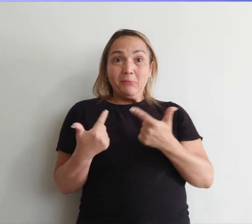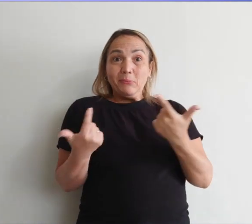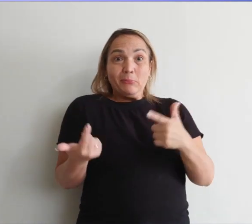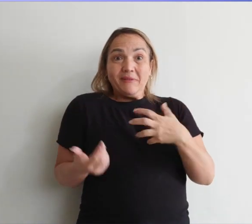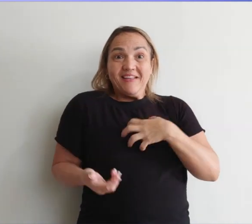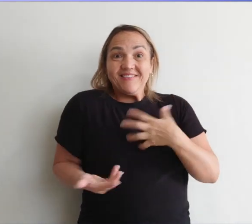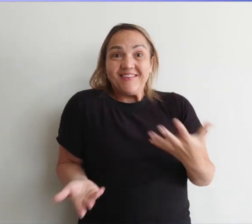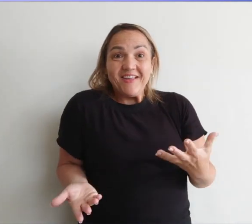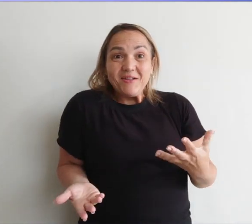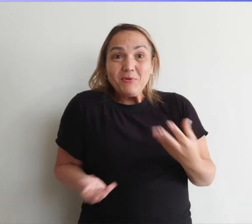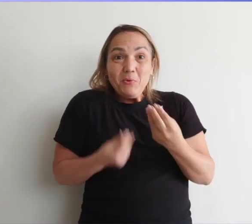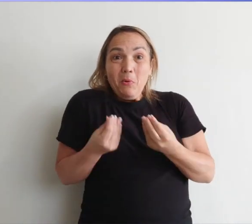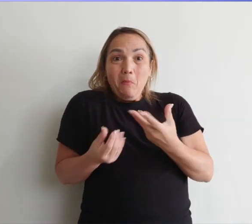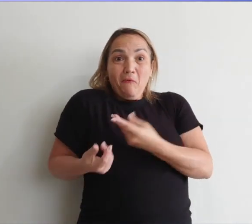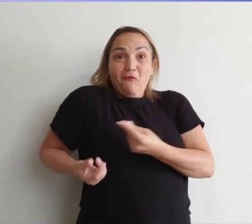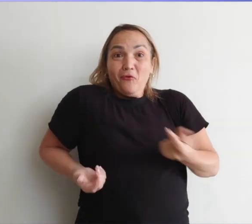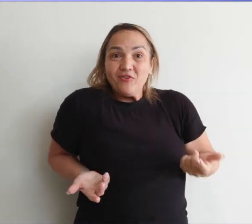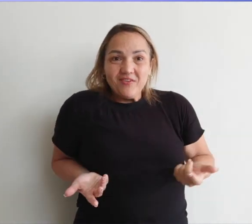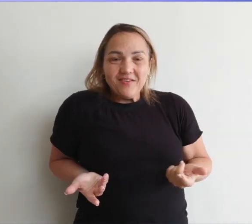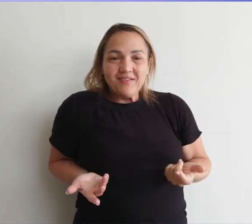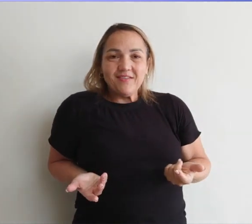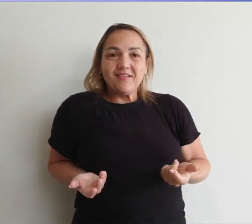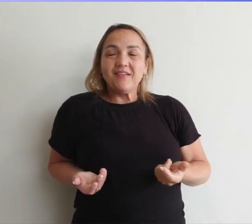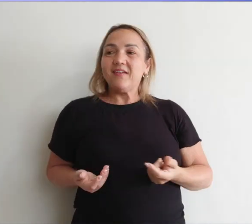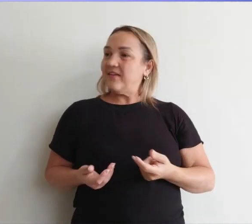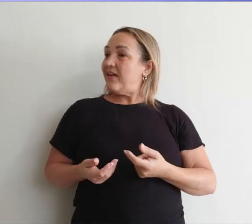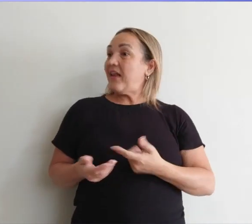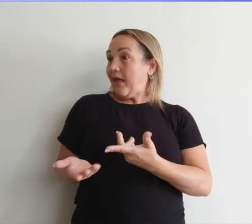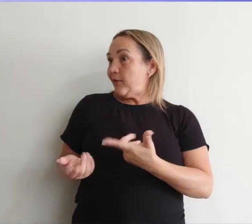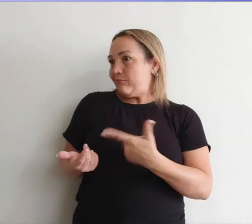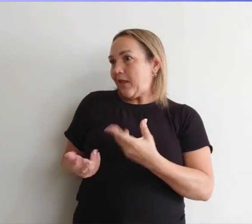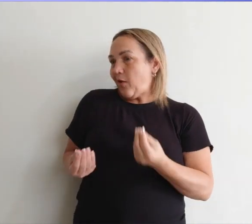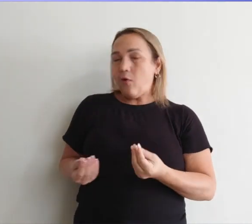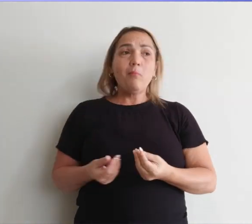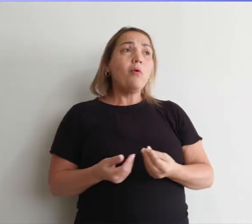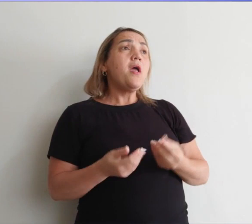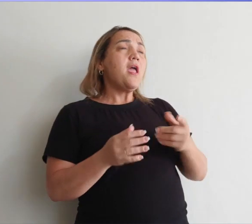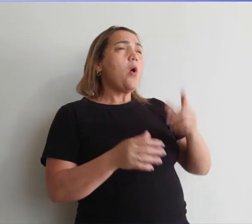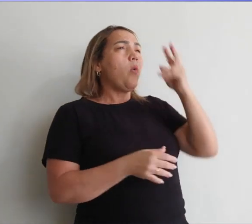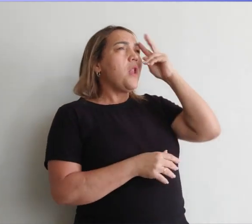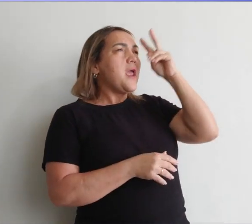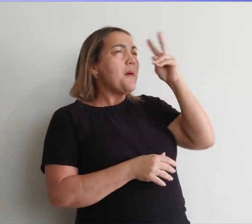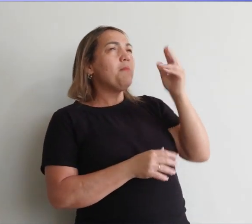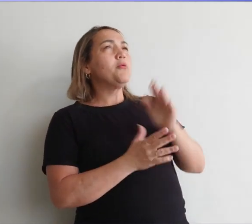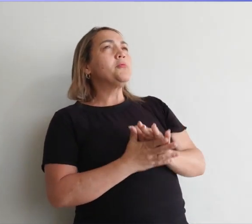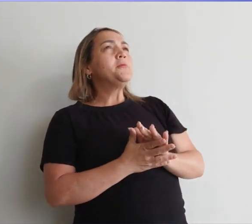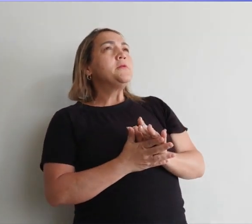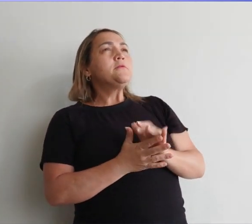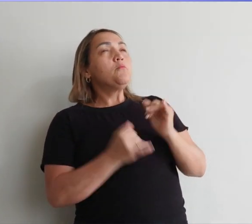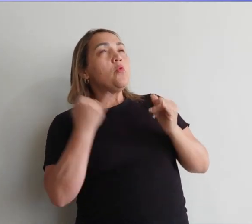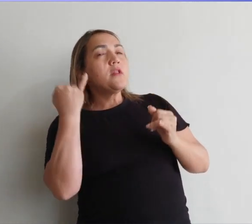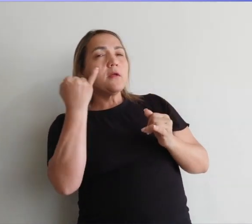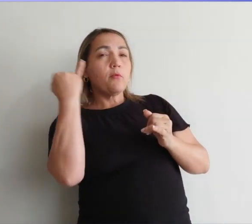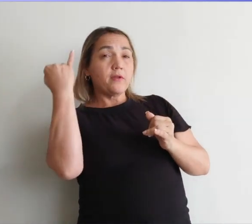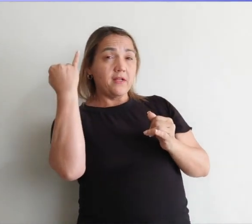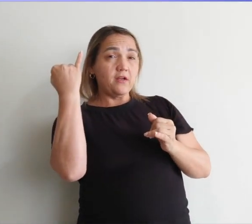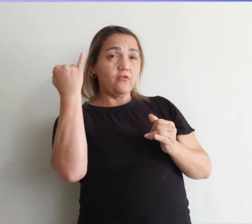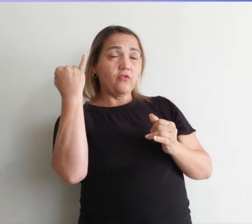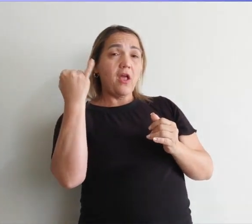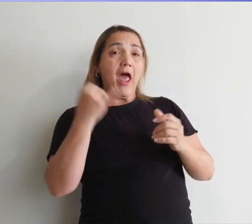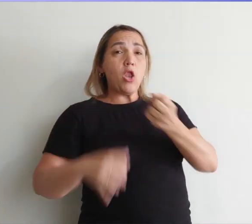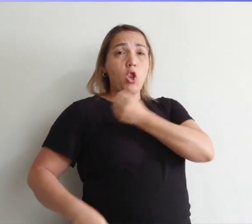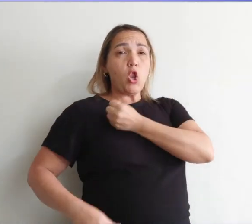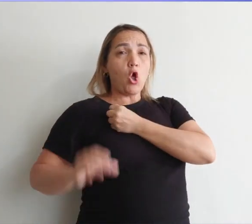para onde correr. E aí eu me lembro assim, não foi o ponto principal, mas foi uma coisa muito importante, que eu ganhei um C